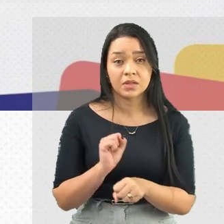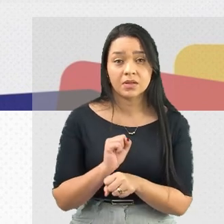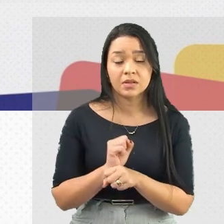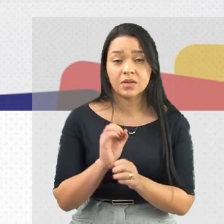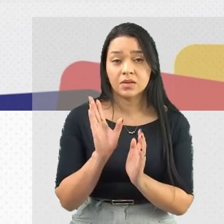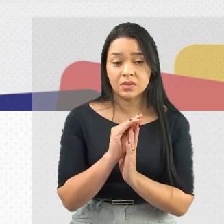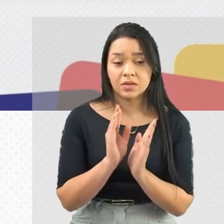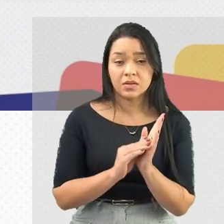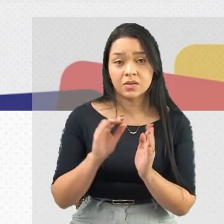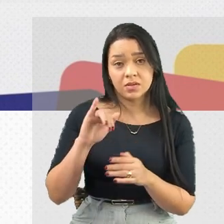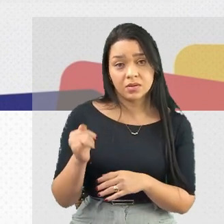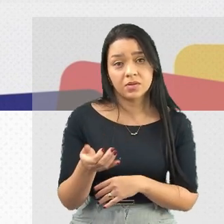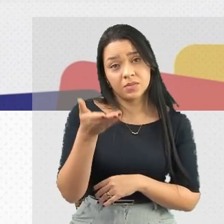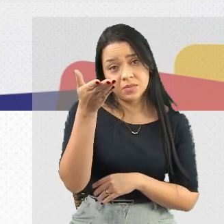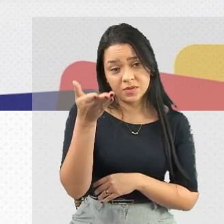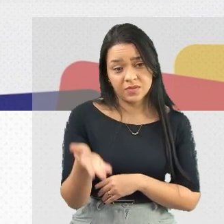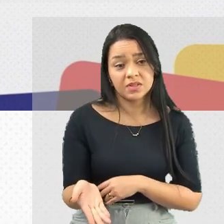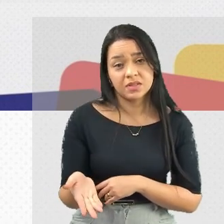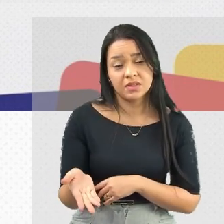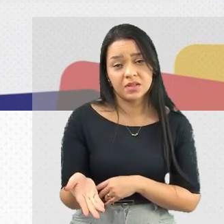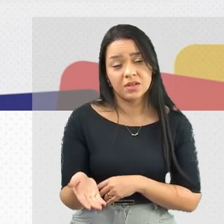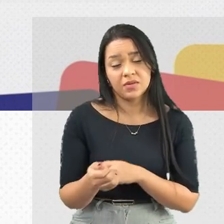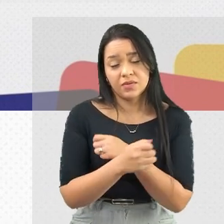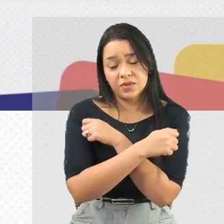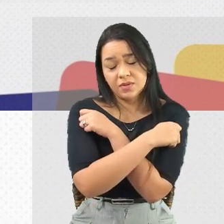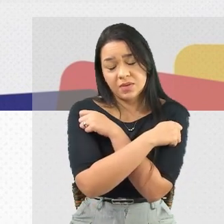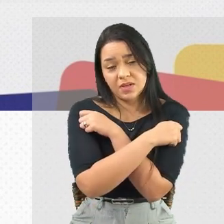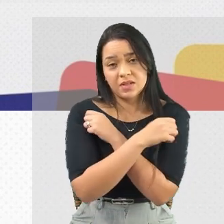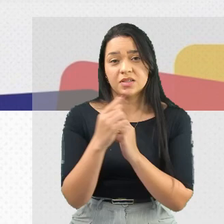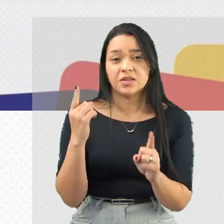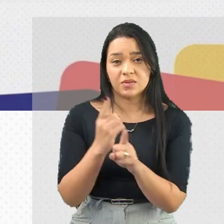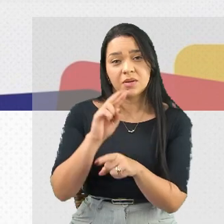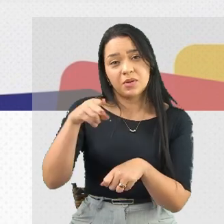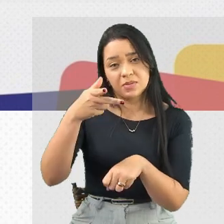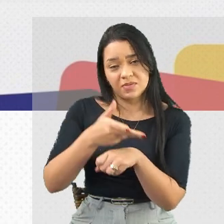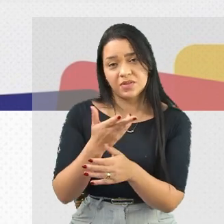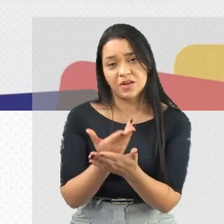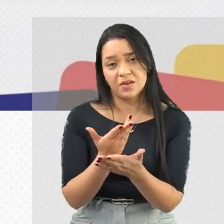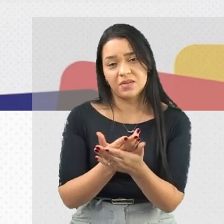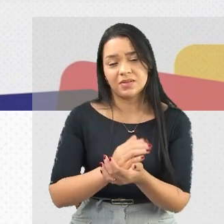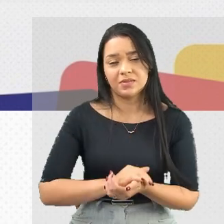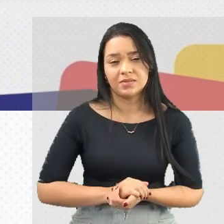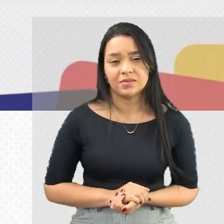que esse conteúdo tenha sido proveitoso para você. Forte abraço, a gente se encontra na próxima aula.